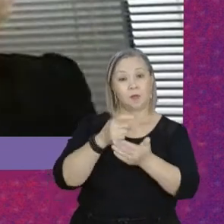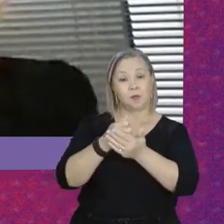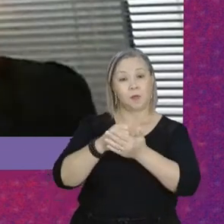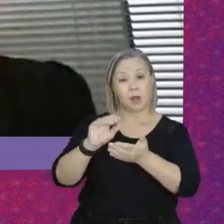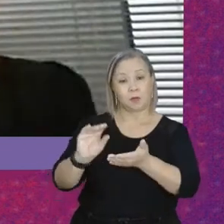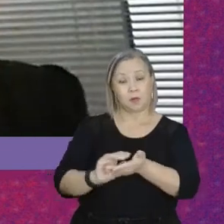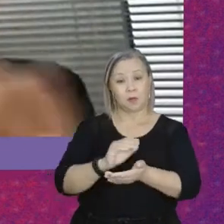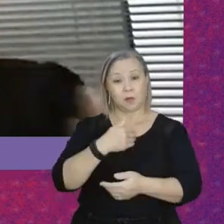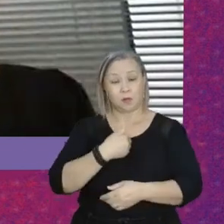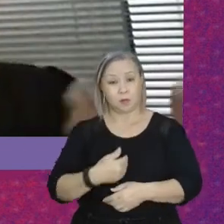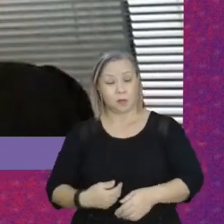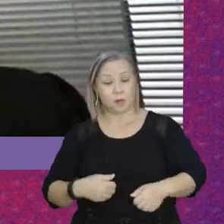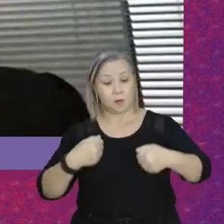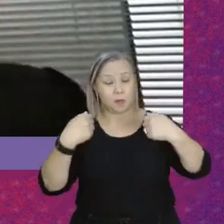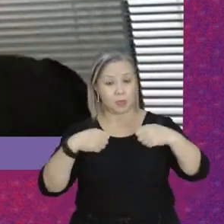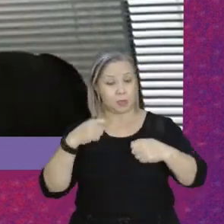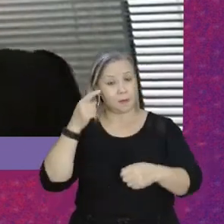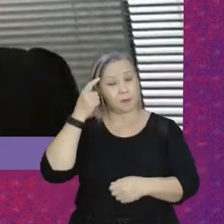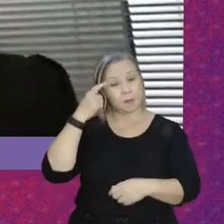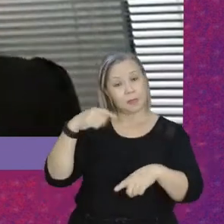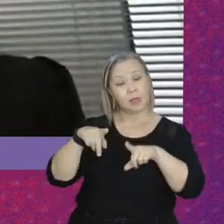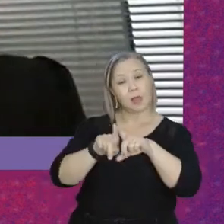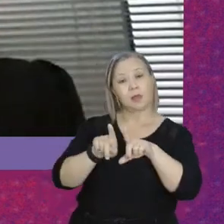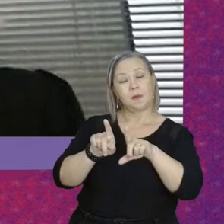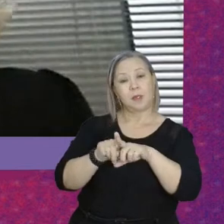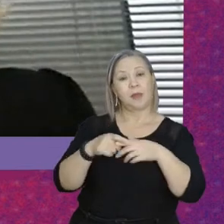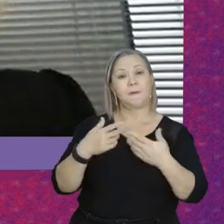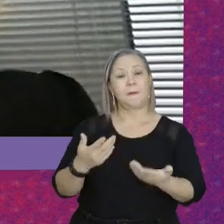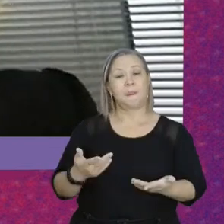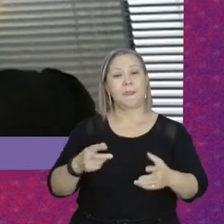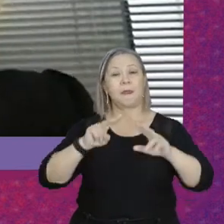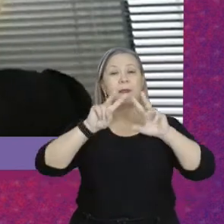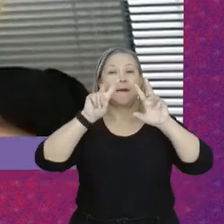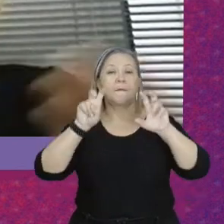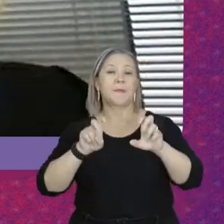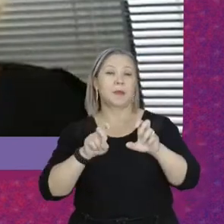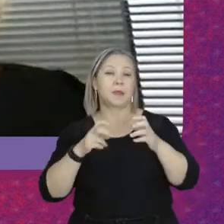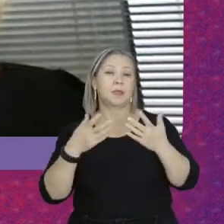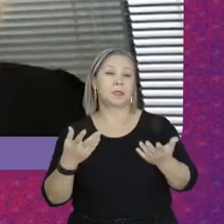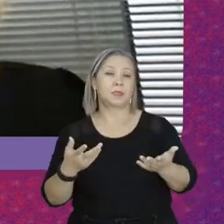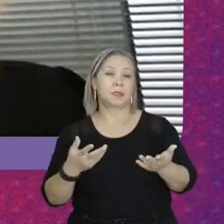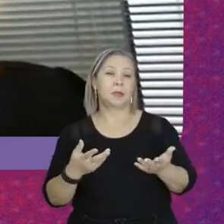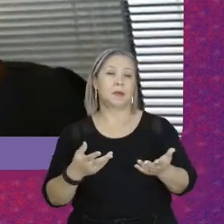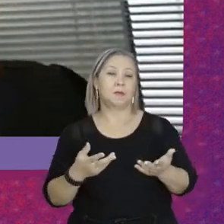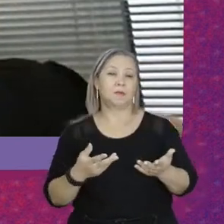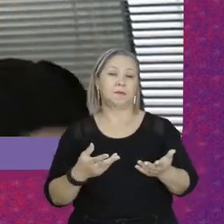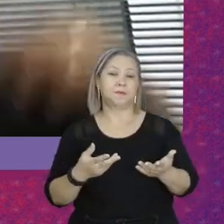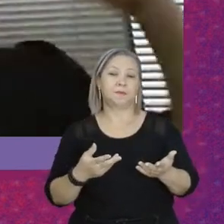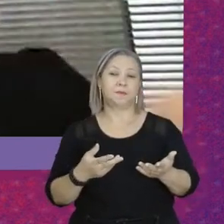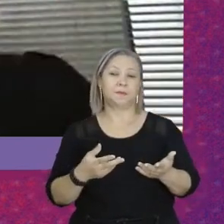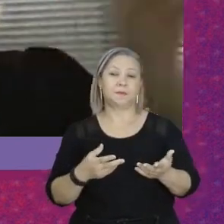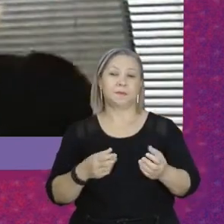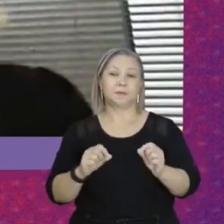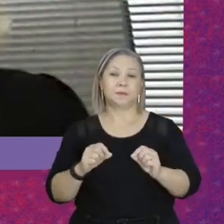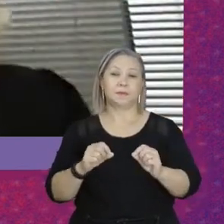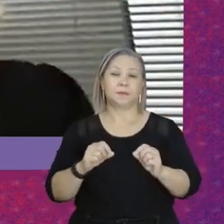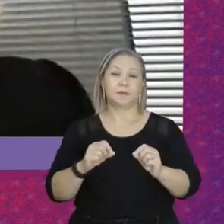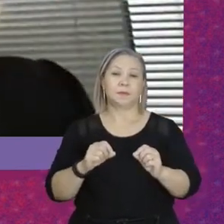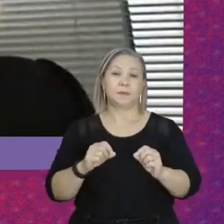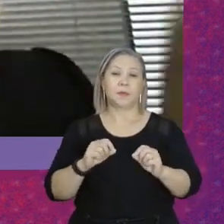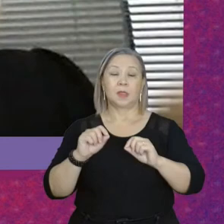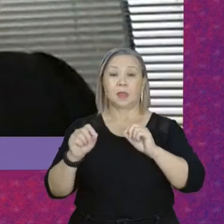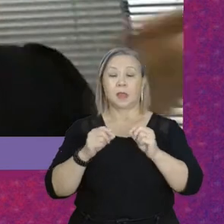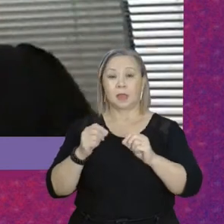nós precisamos pensar, por exemplo, também, né, na questão do homeschooling, né, que também